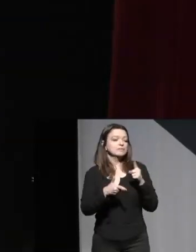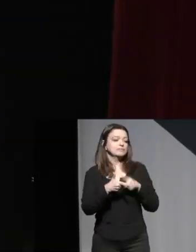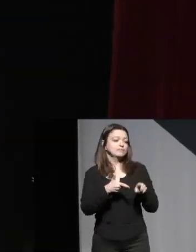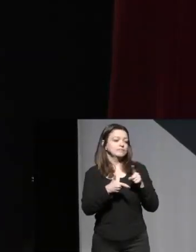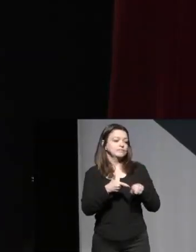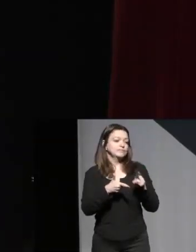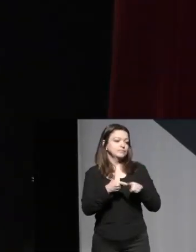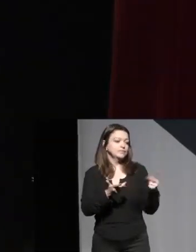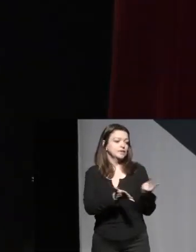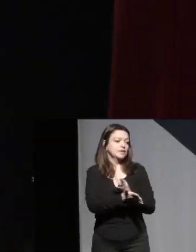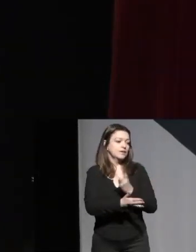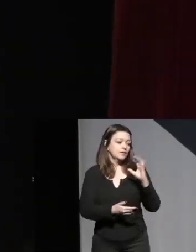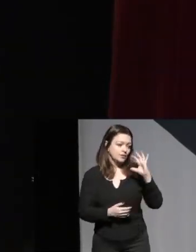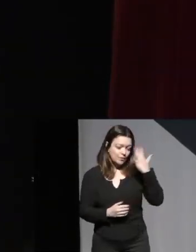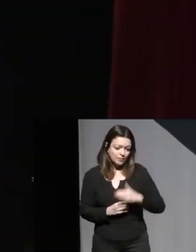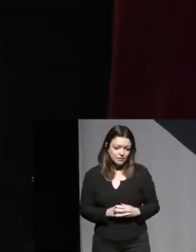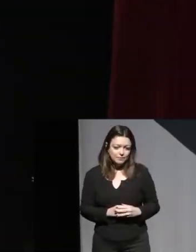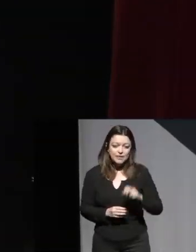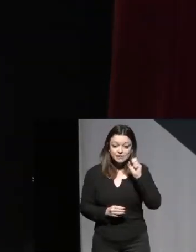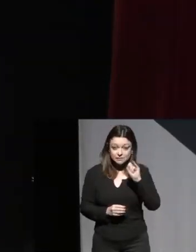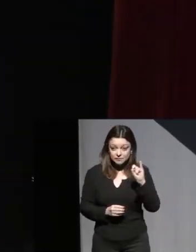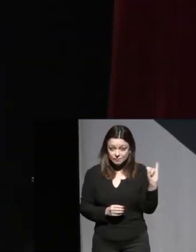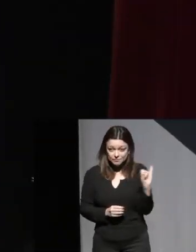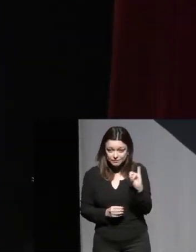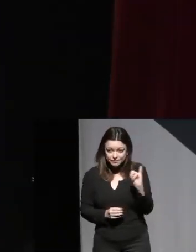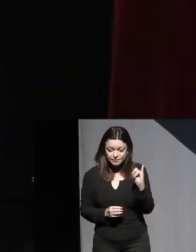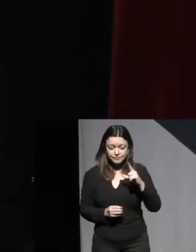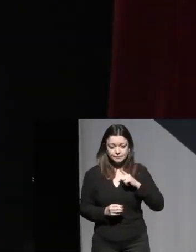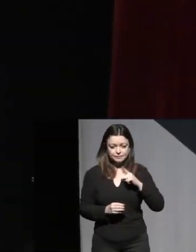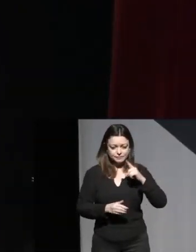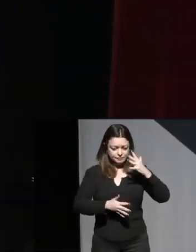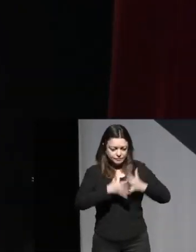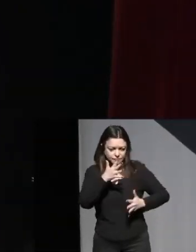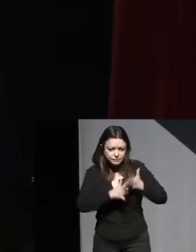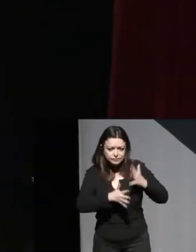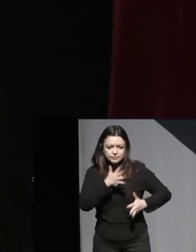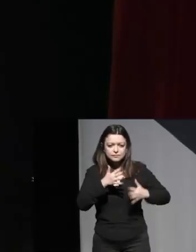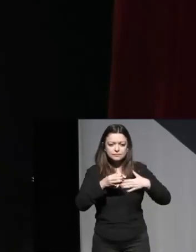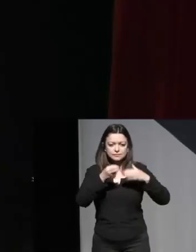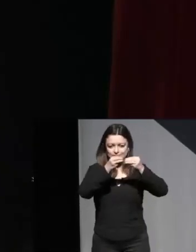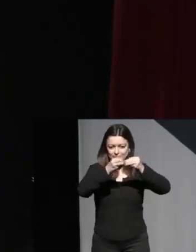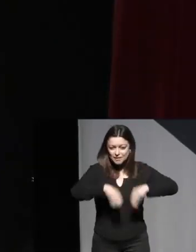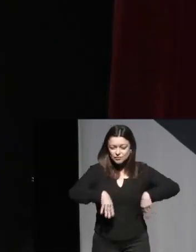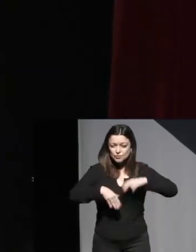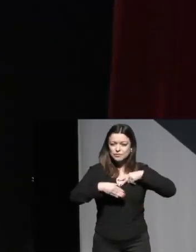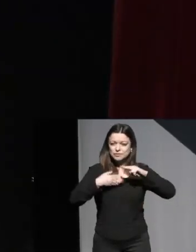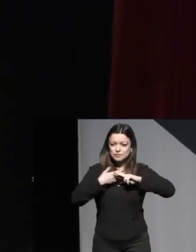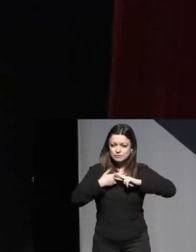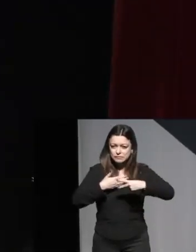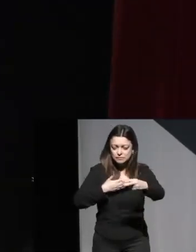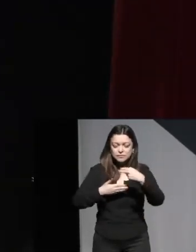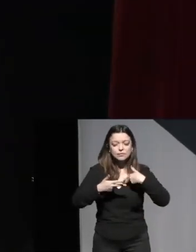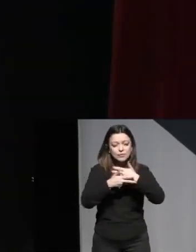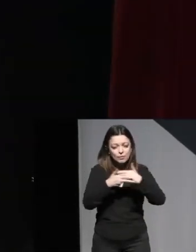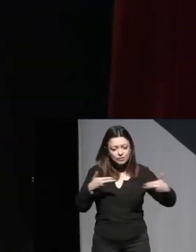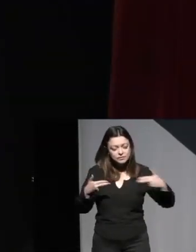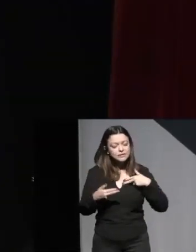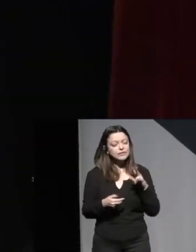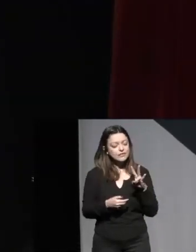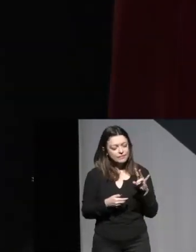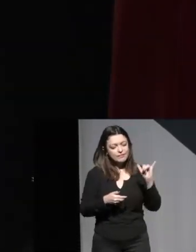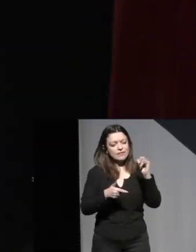ponto em que a tributação se torna empecilho para o desenvolvimento da atividade patrimonial, nós efetivamente vamos